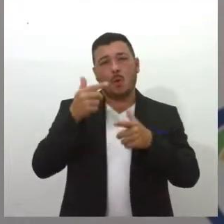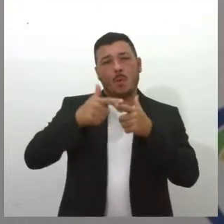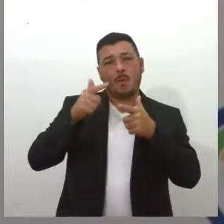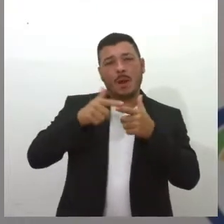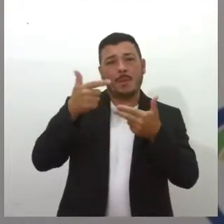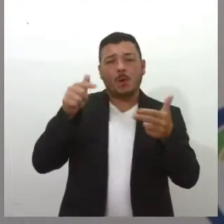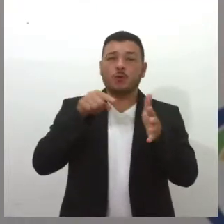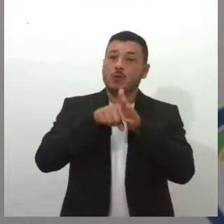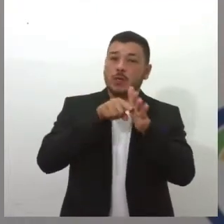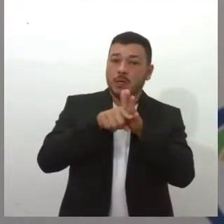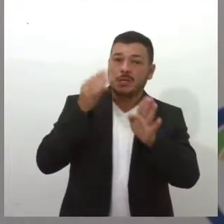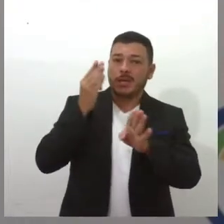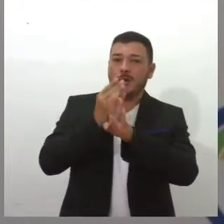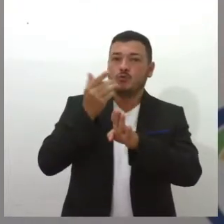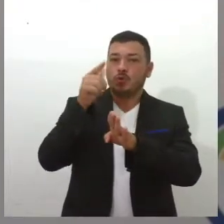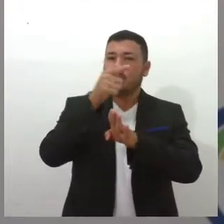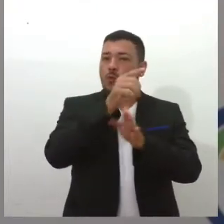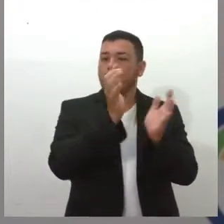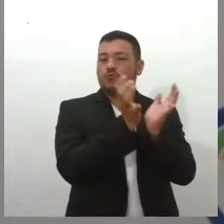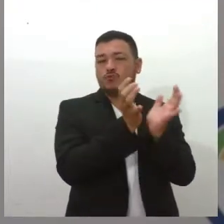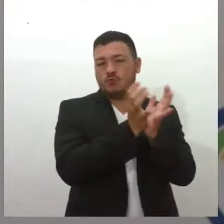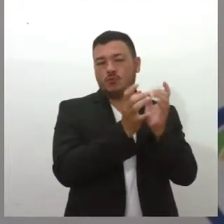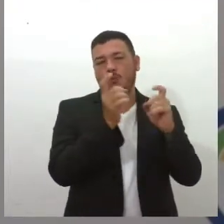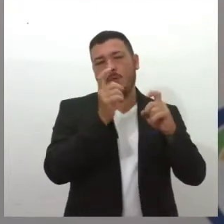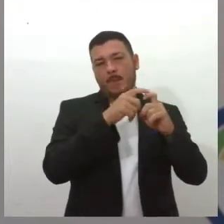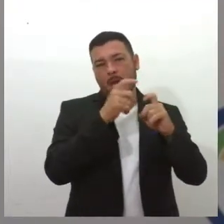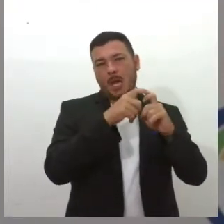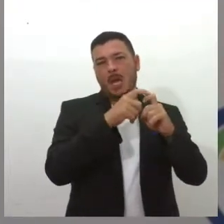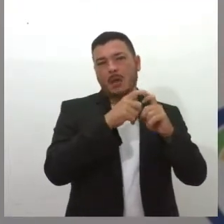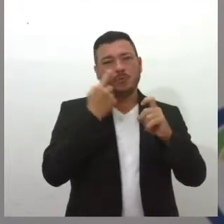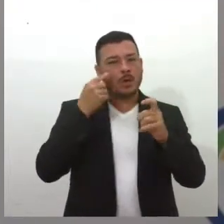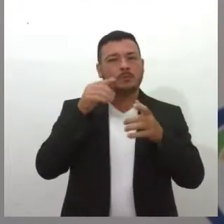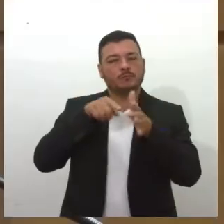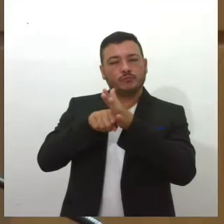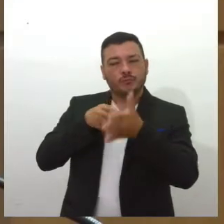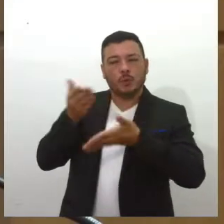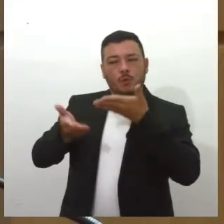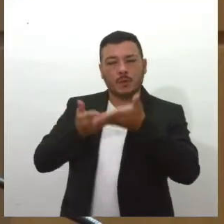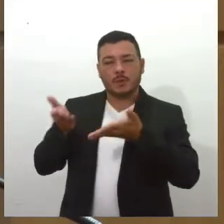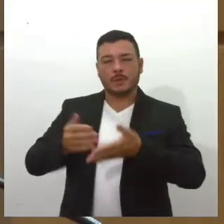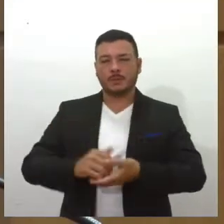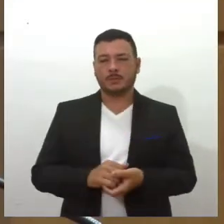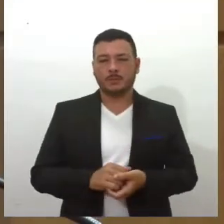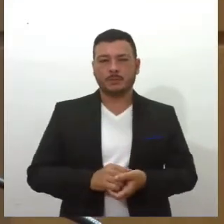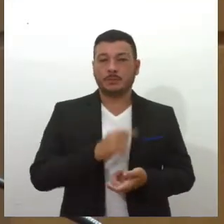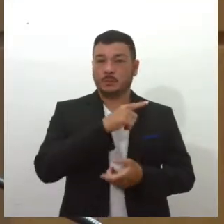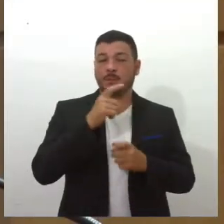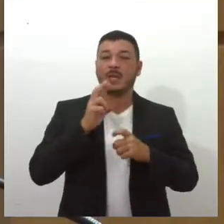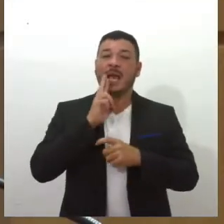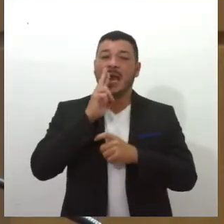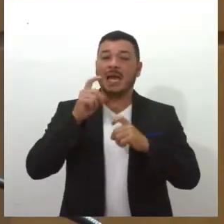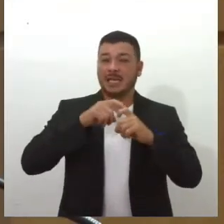diagnósticos que ajudam a outras entidades médicas ao tratamento desses pacientes. O dentista falou